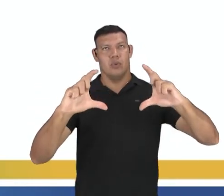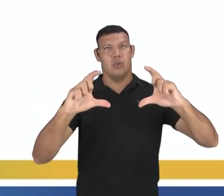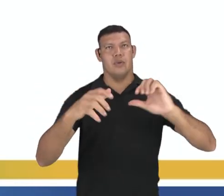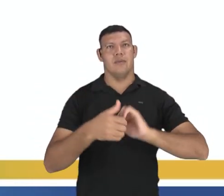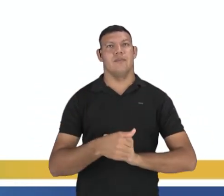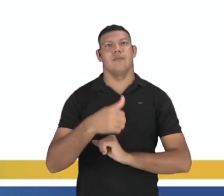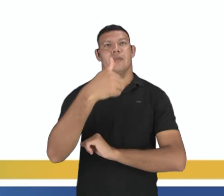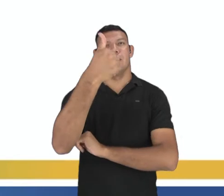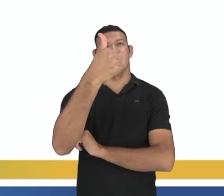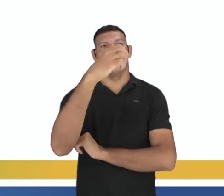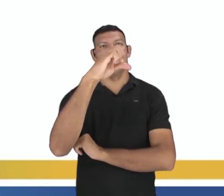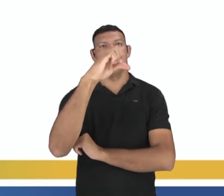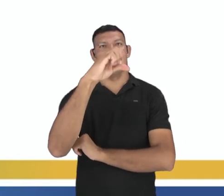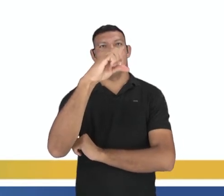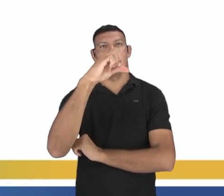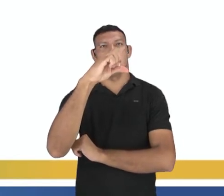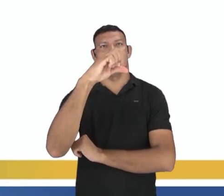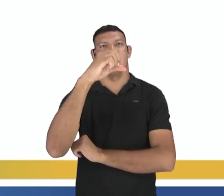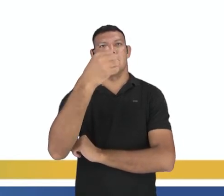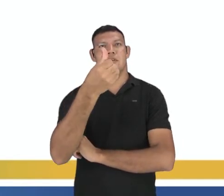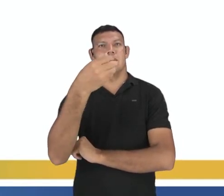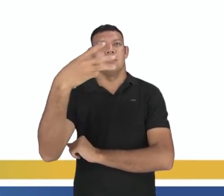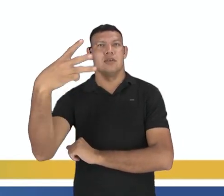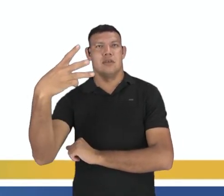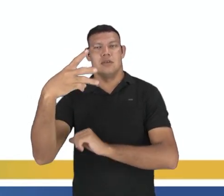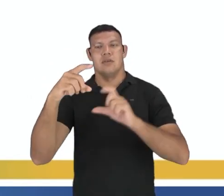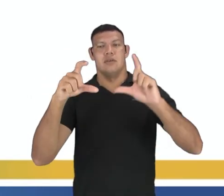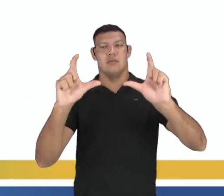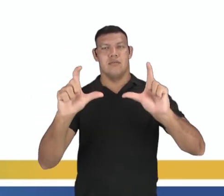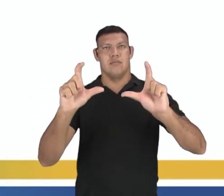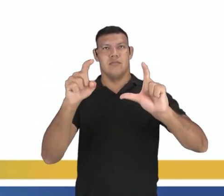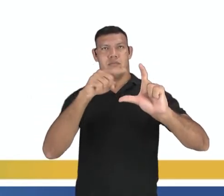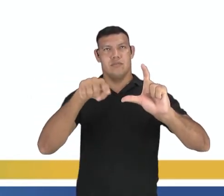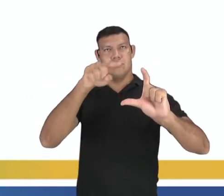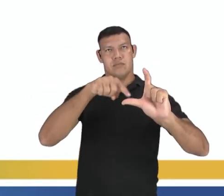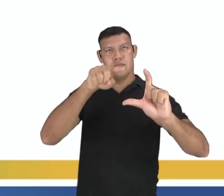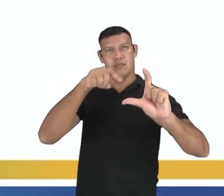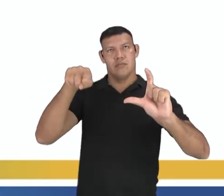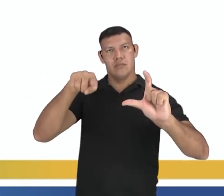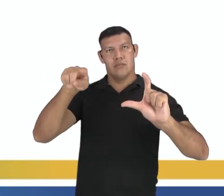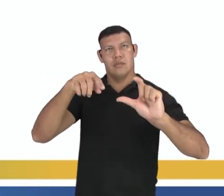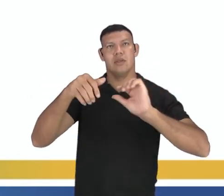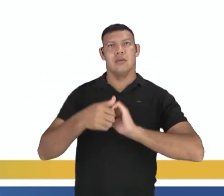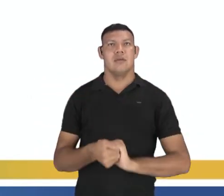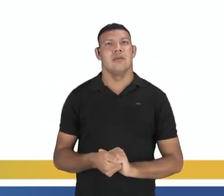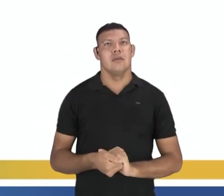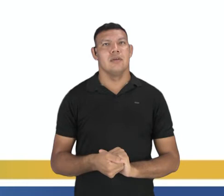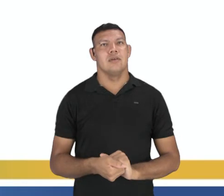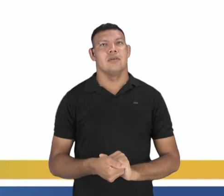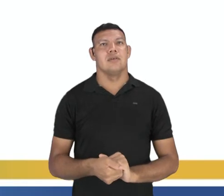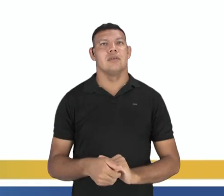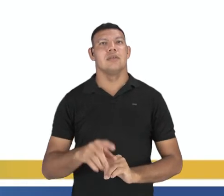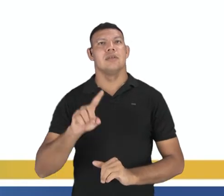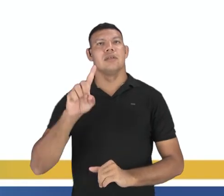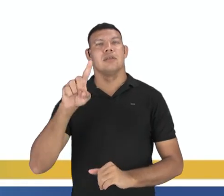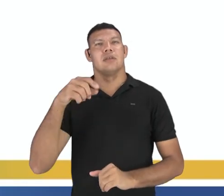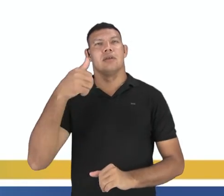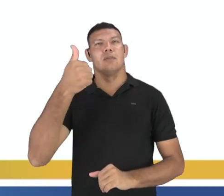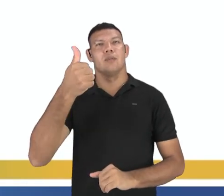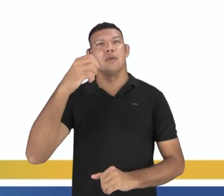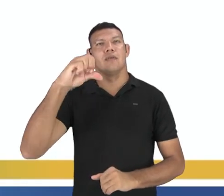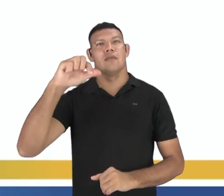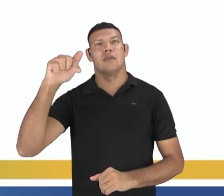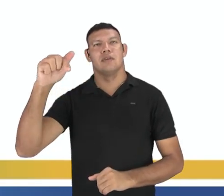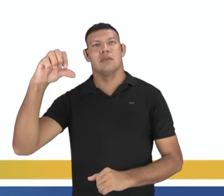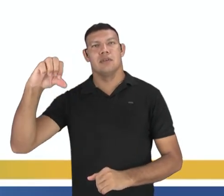1963 a fita cassette Walkman 1979 que era muito popular na década de 80 vocês